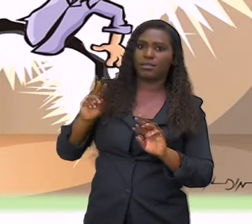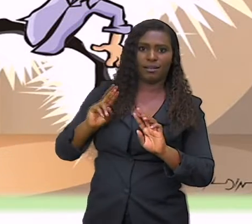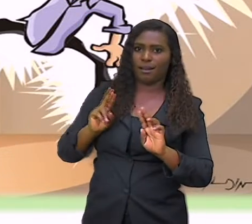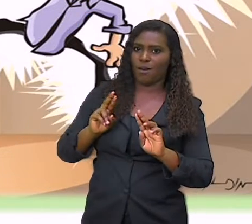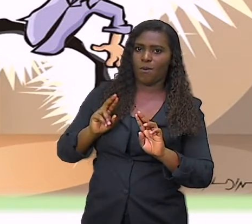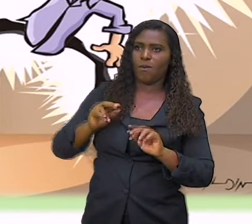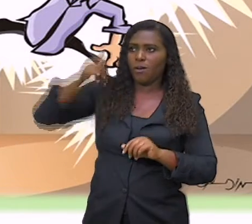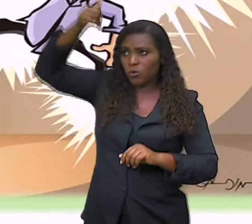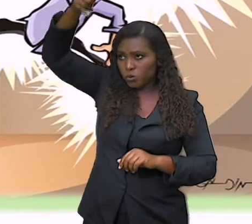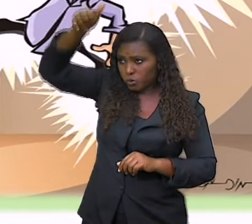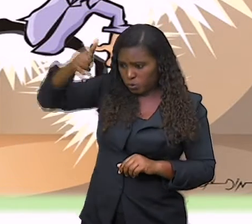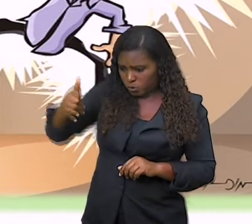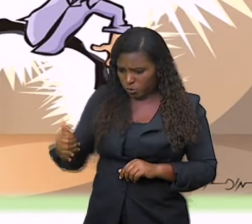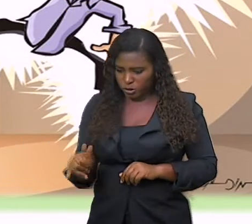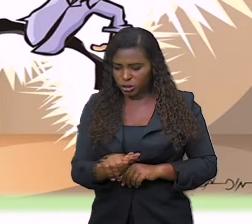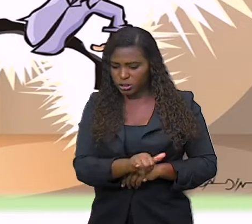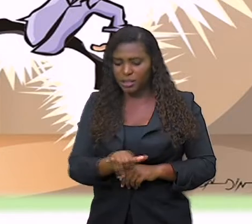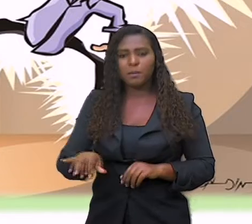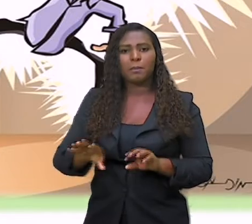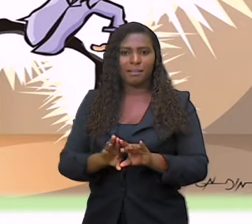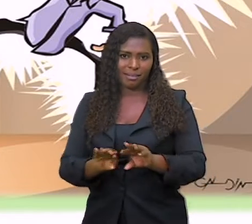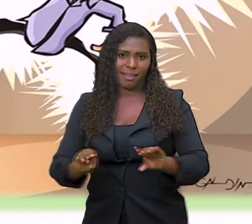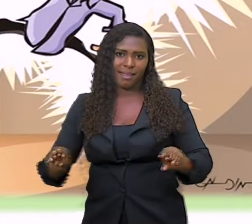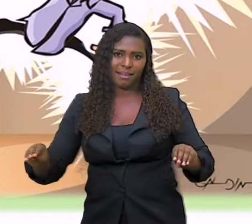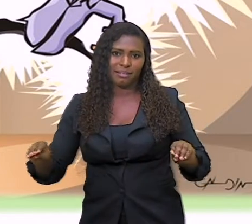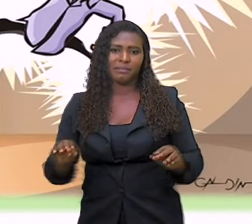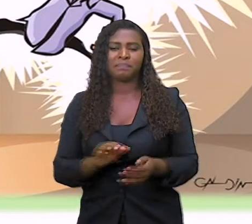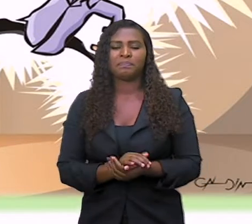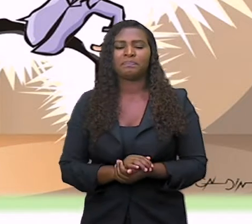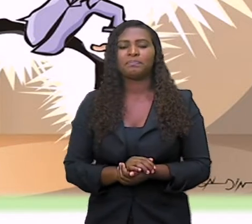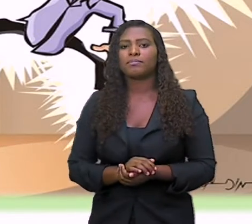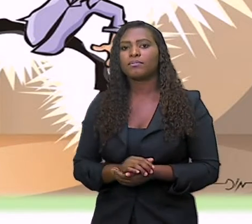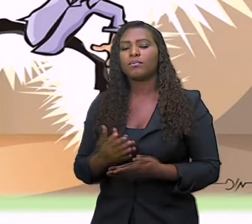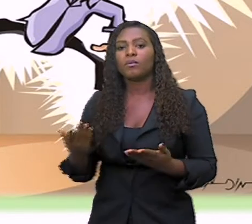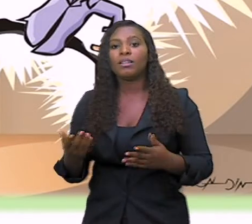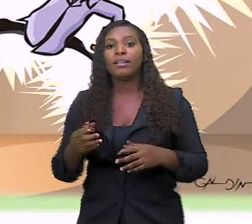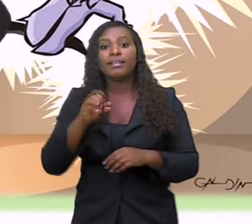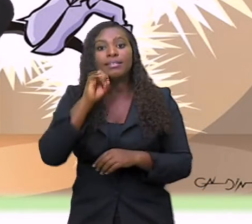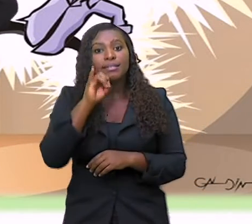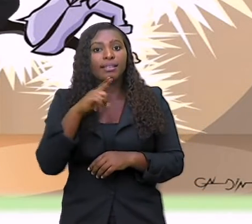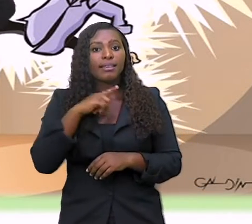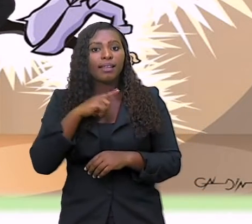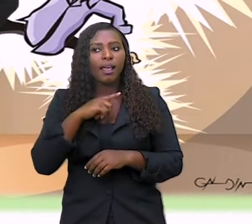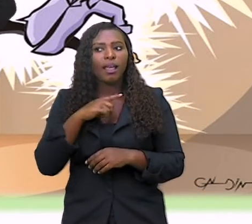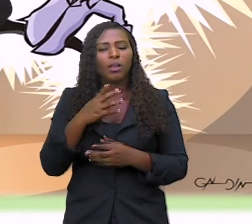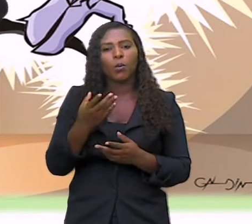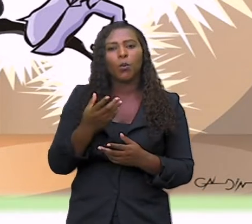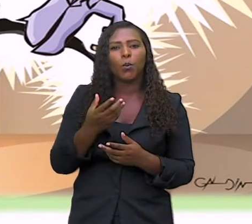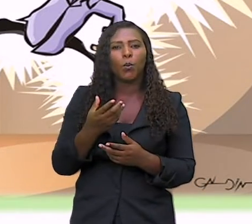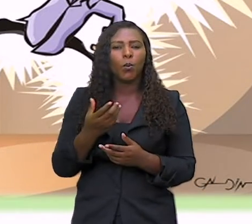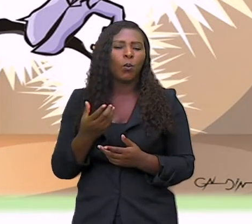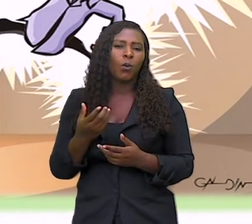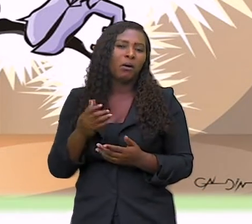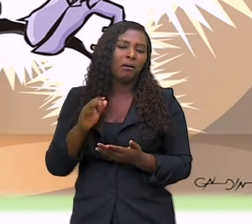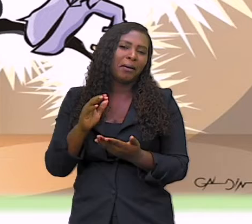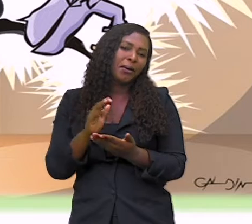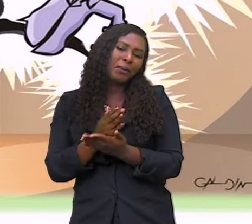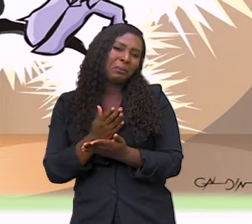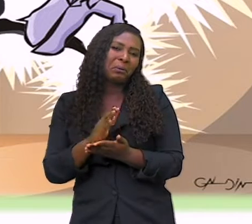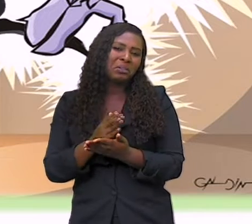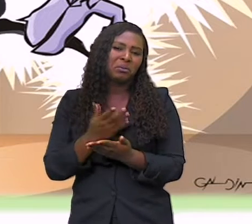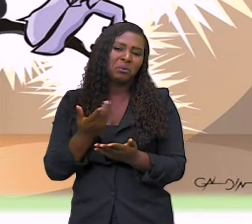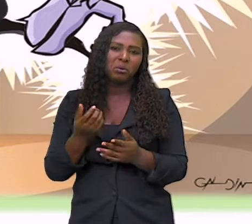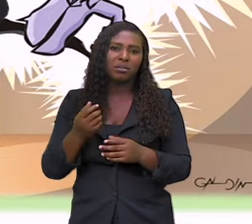instalado, então nós dizemos que esse aparelho está aterrado. Nossa, é bem interessante da